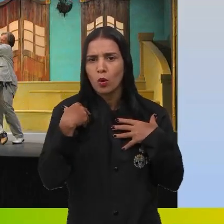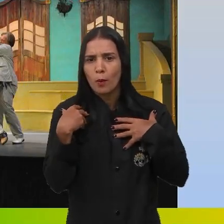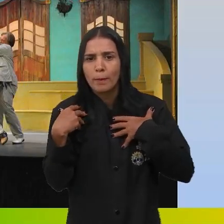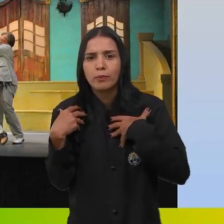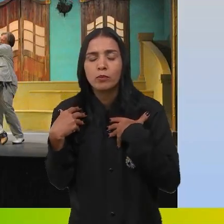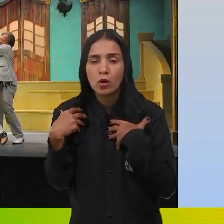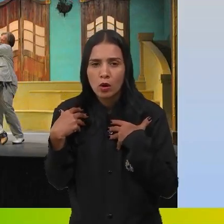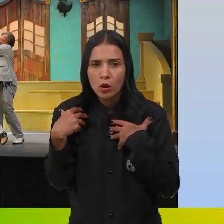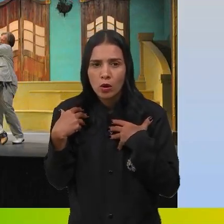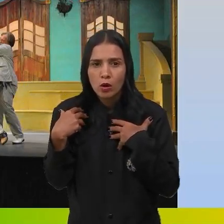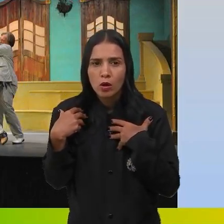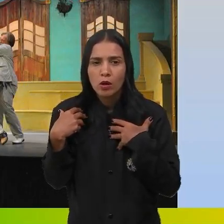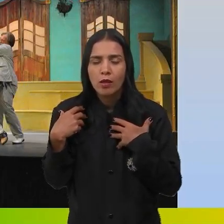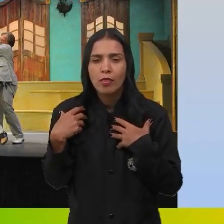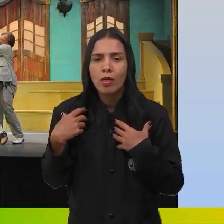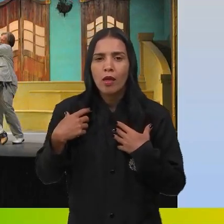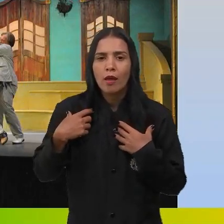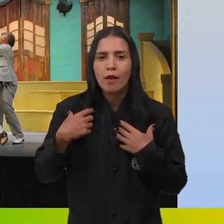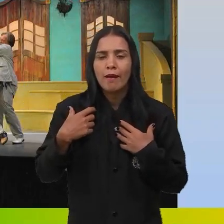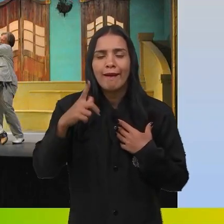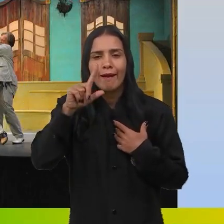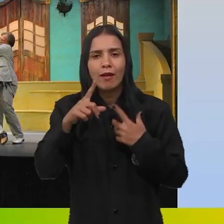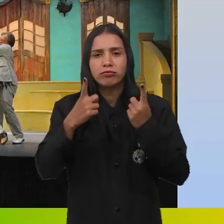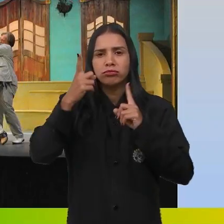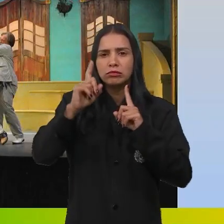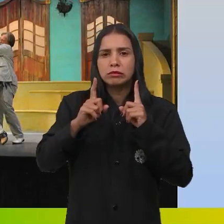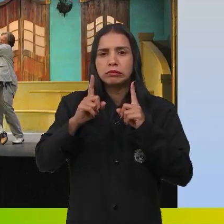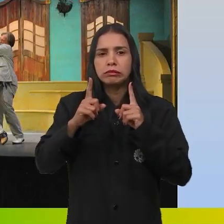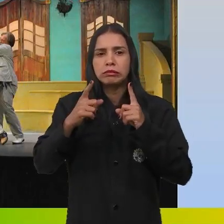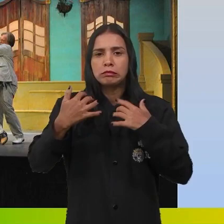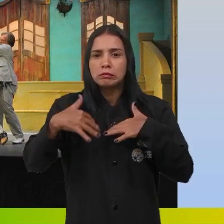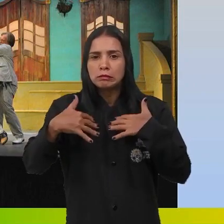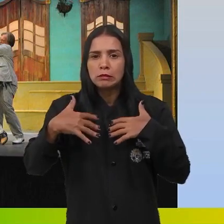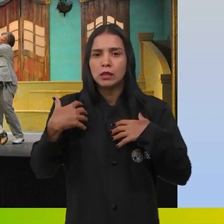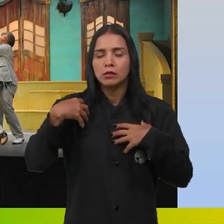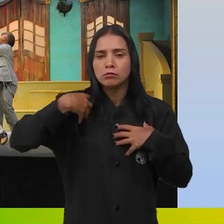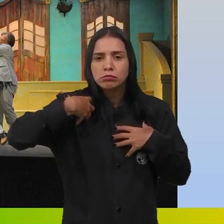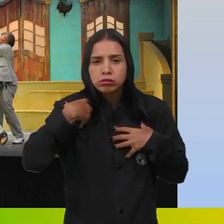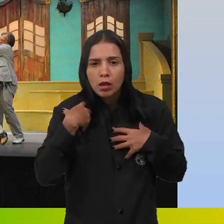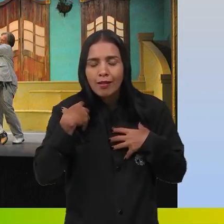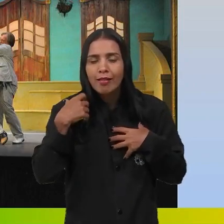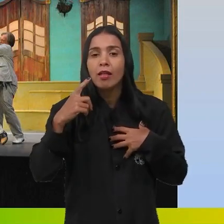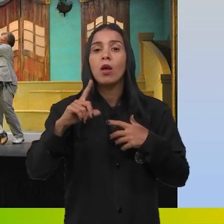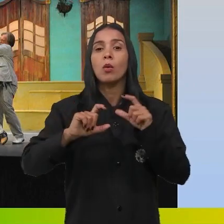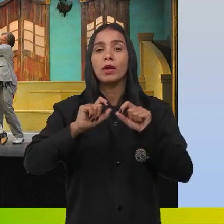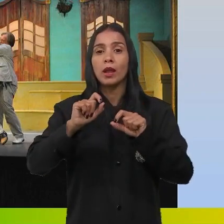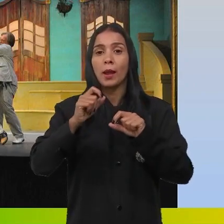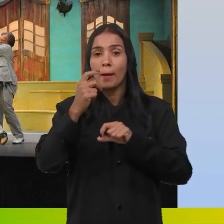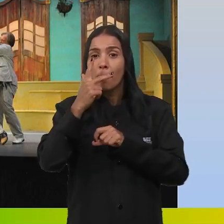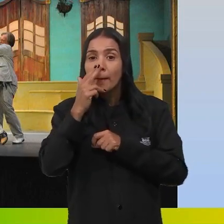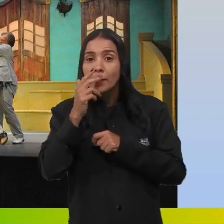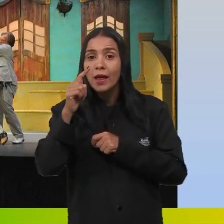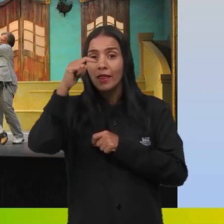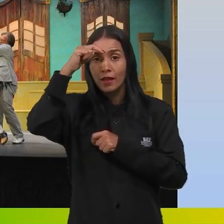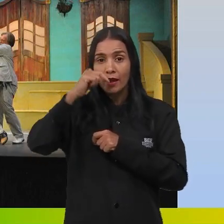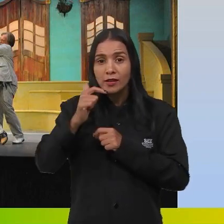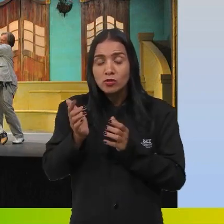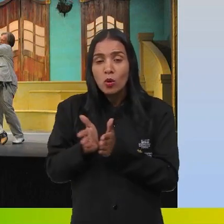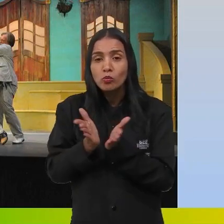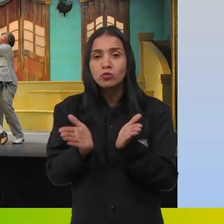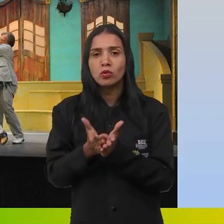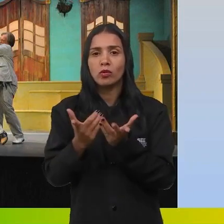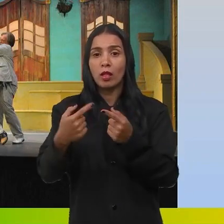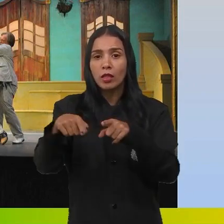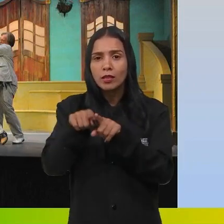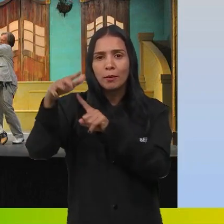braços caídos e gestos tensos, reforça um estado de vulnerabilidade e